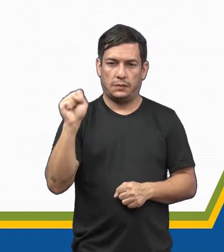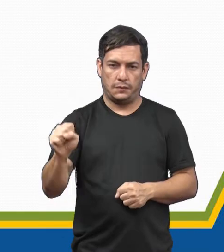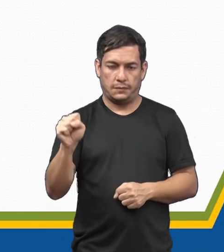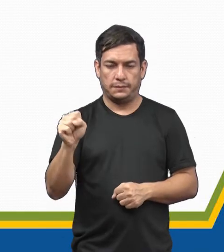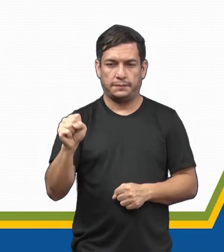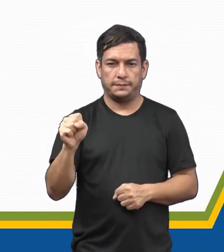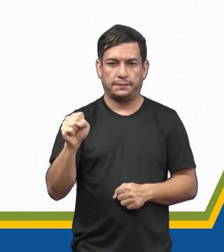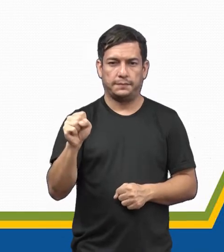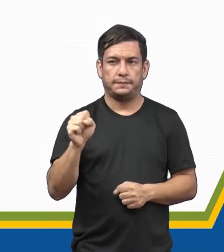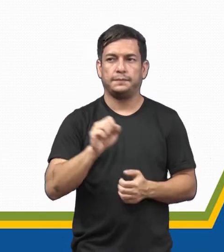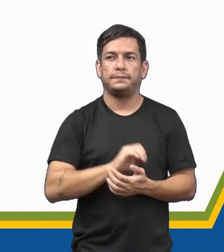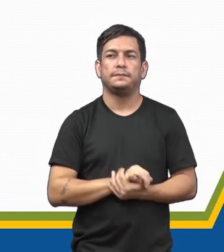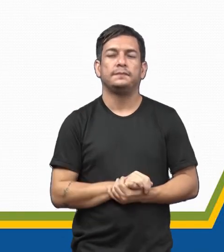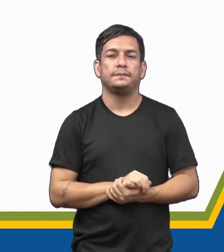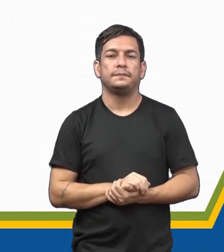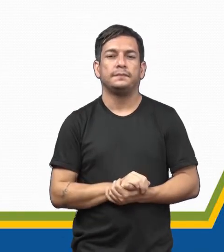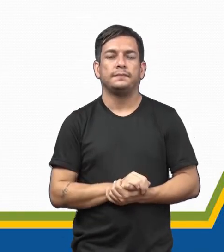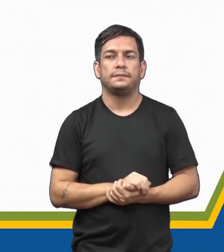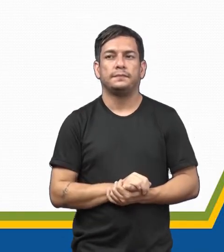1888.